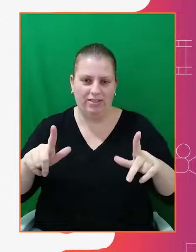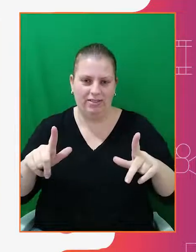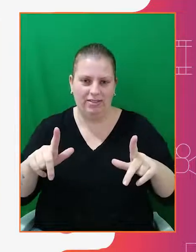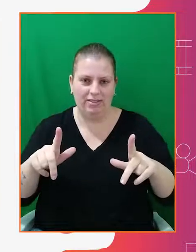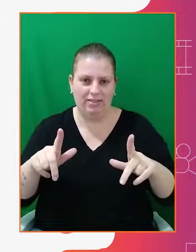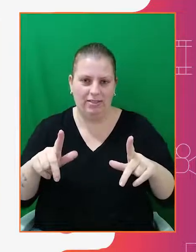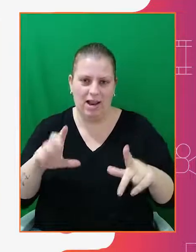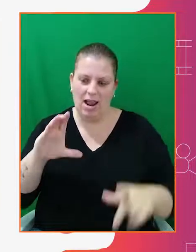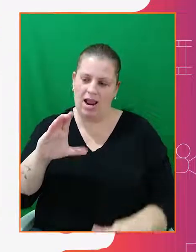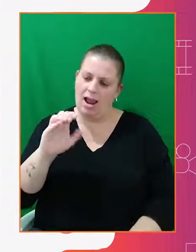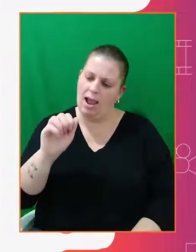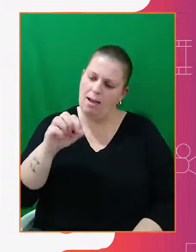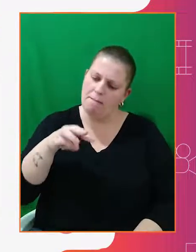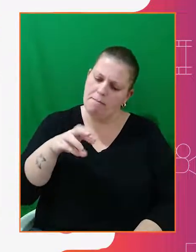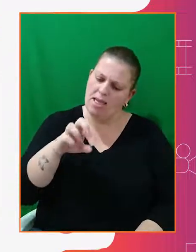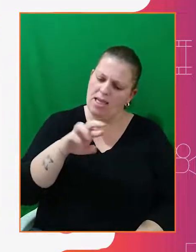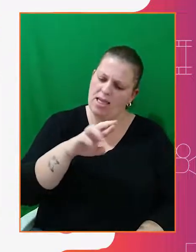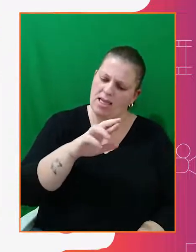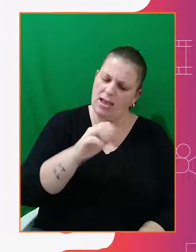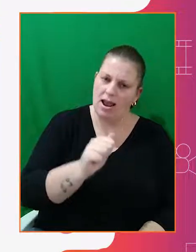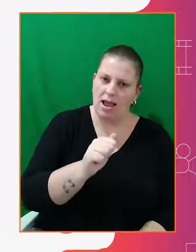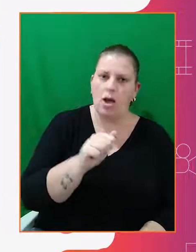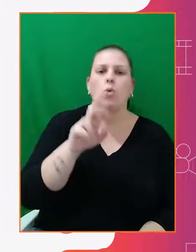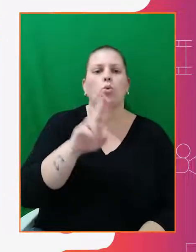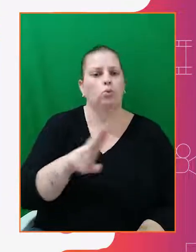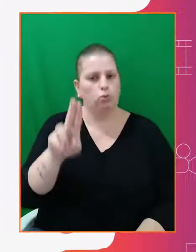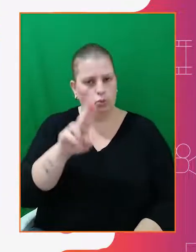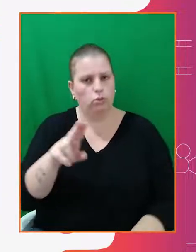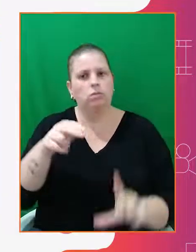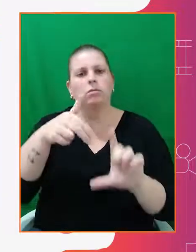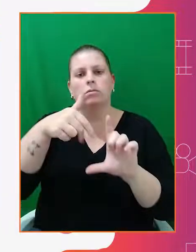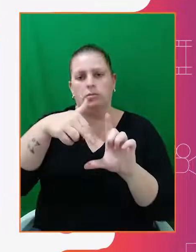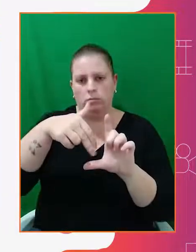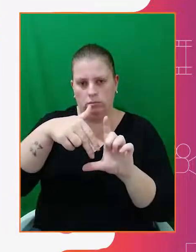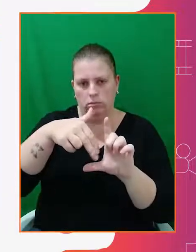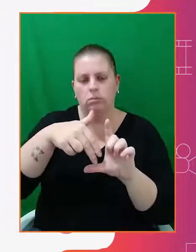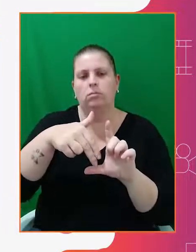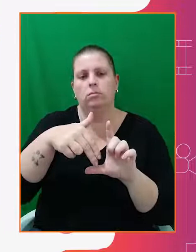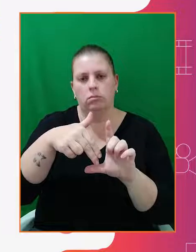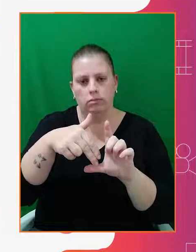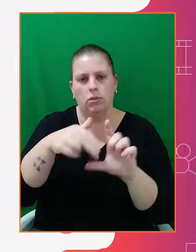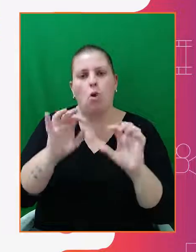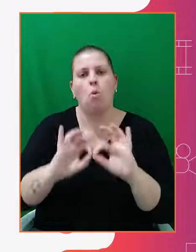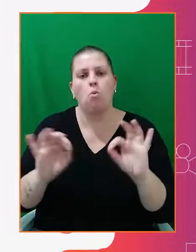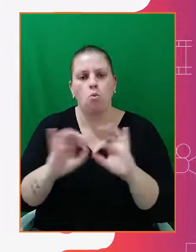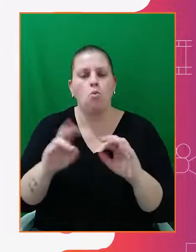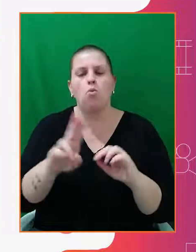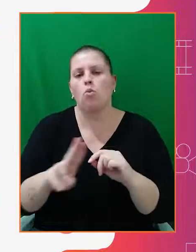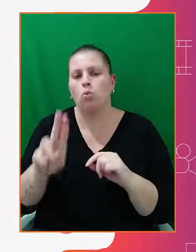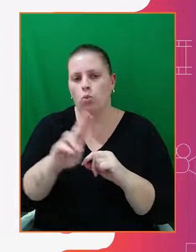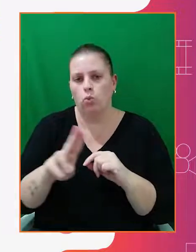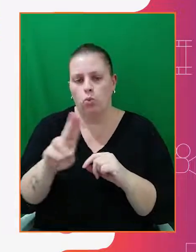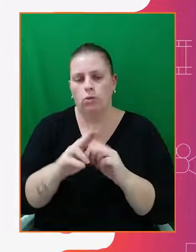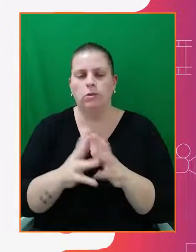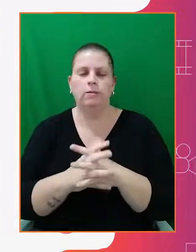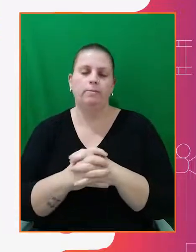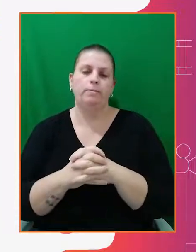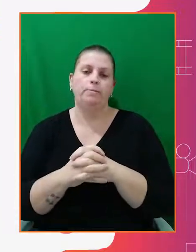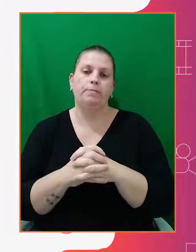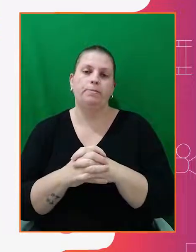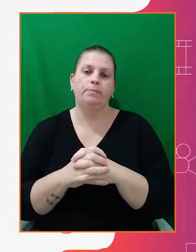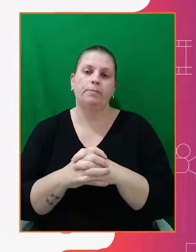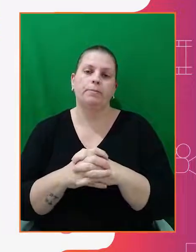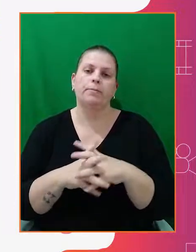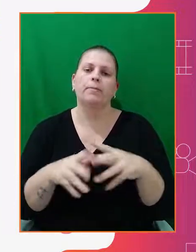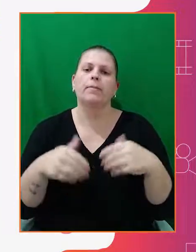essa terminologia de câmera, mesmo não tendo um operador de câmera ali, é usada na animação também. É um termo comum, uma noção comum para se tratar